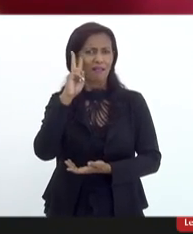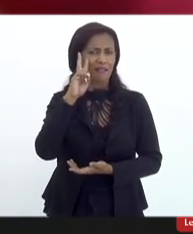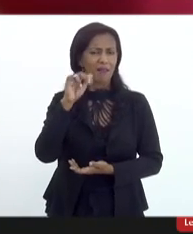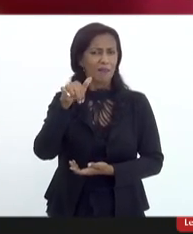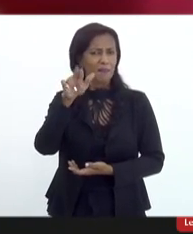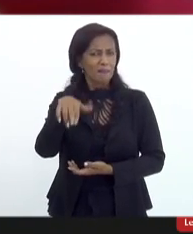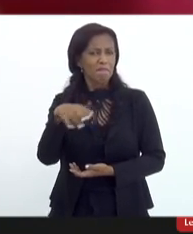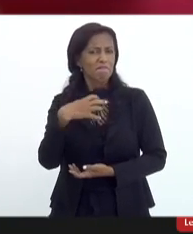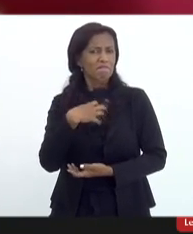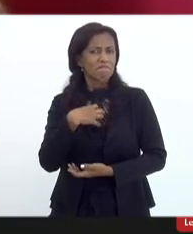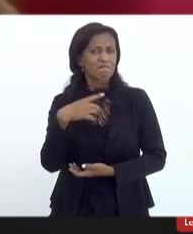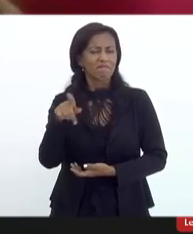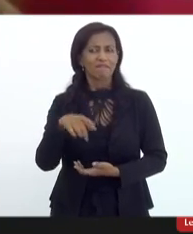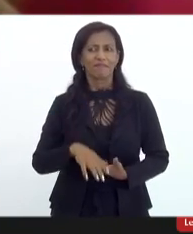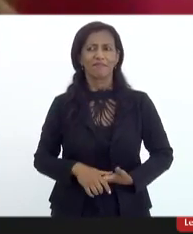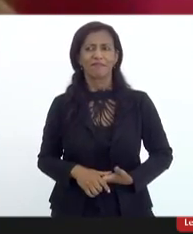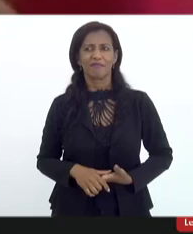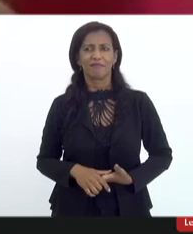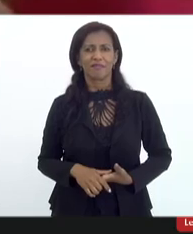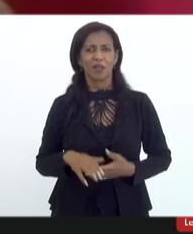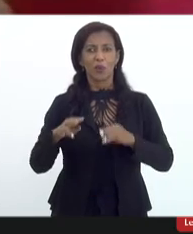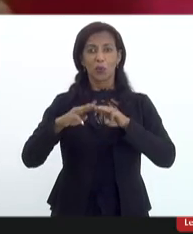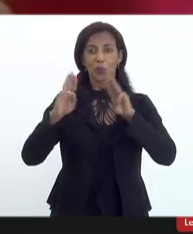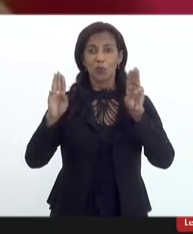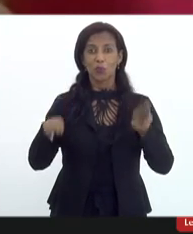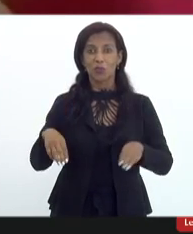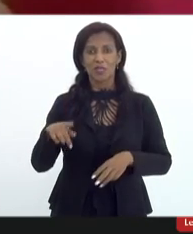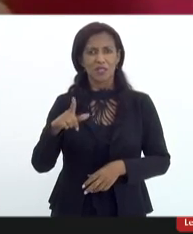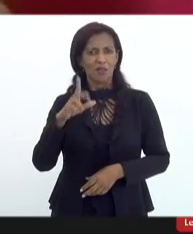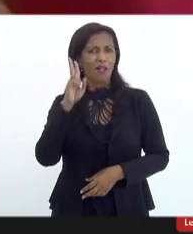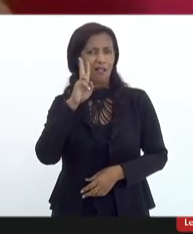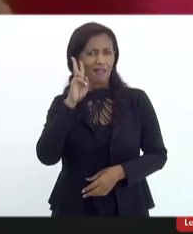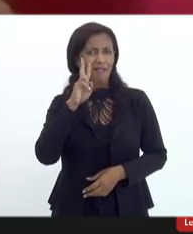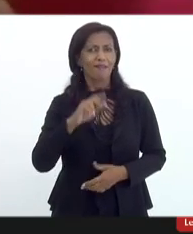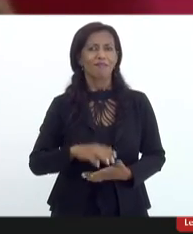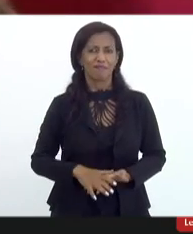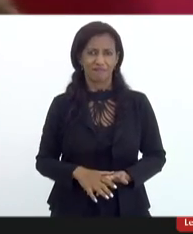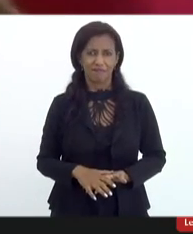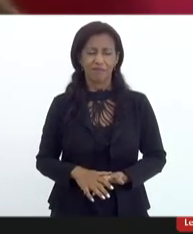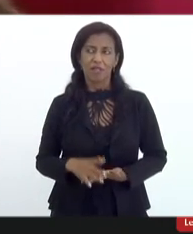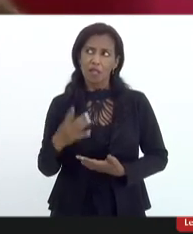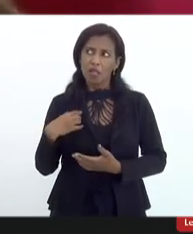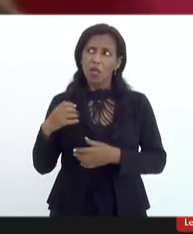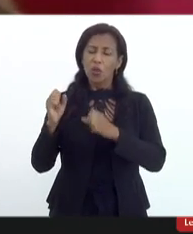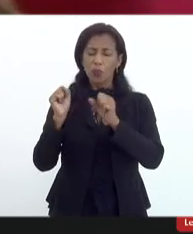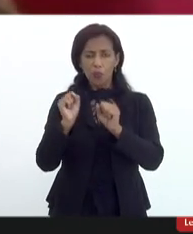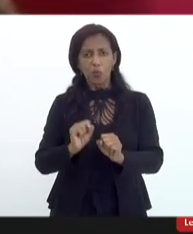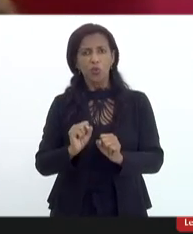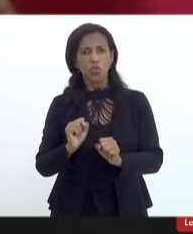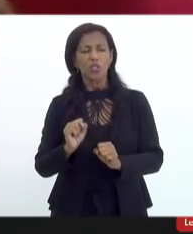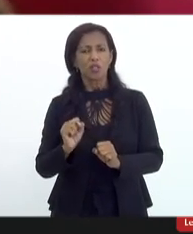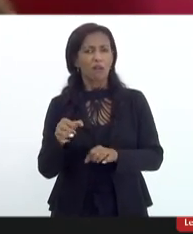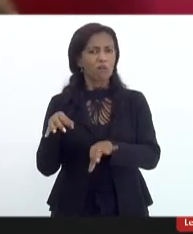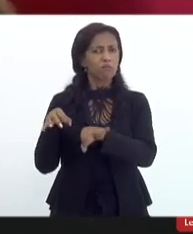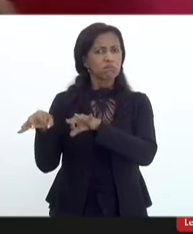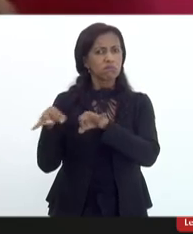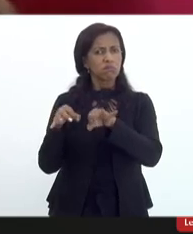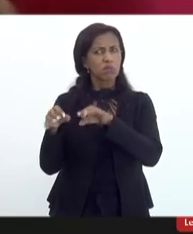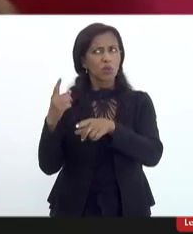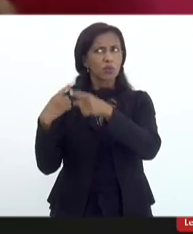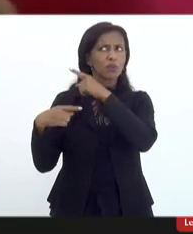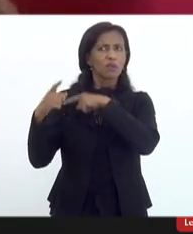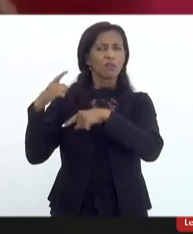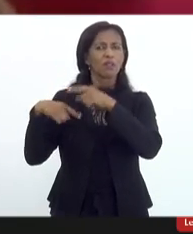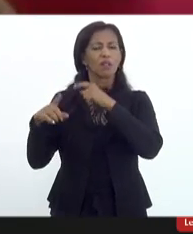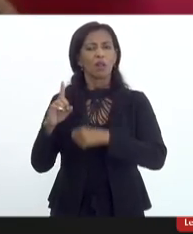bem desse museu. Eu me lembro muito bem, a gente poderia reproduzir aqui, né? Quando lá